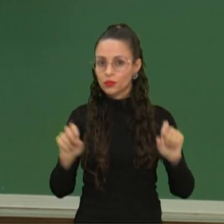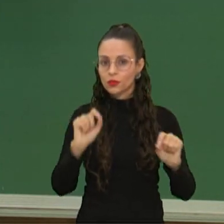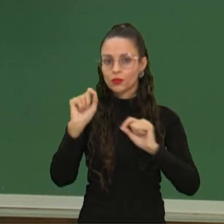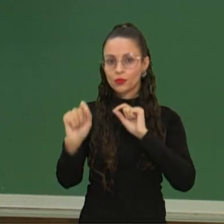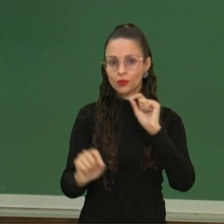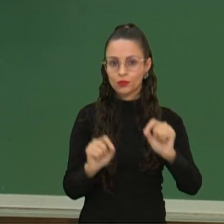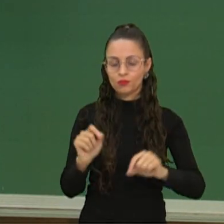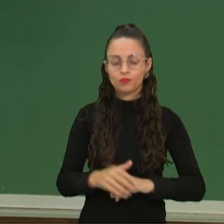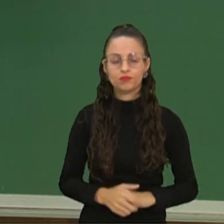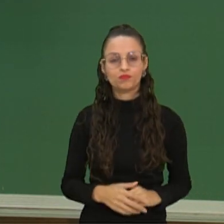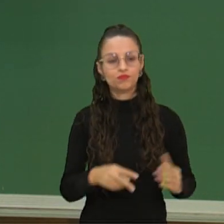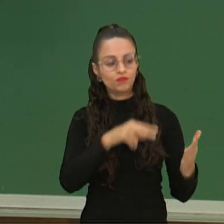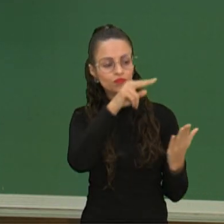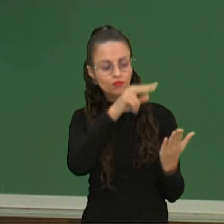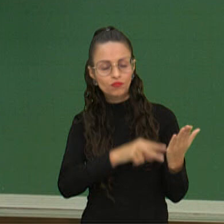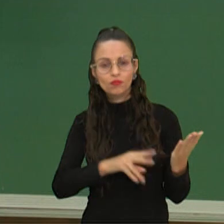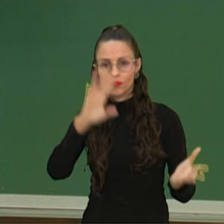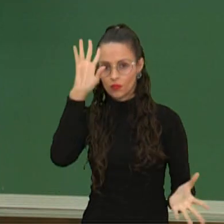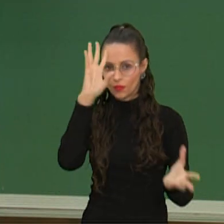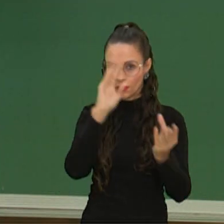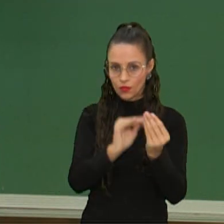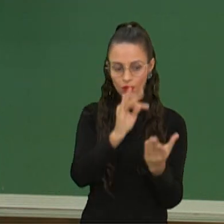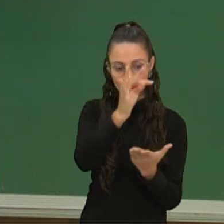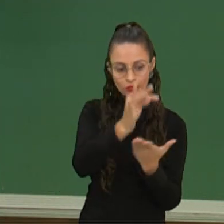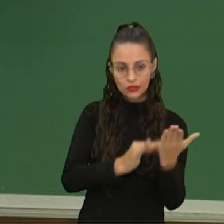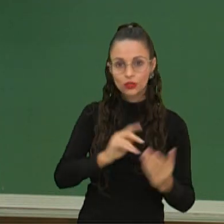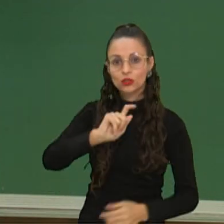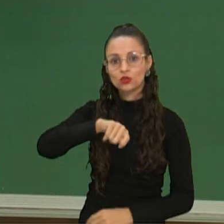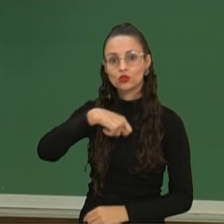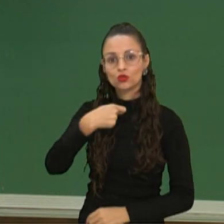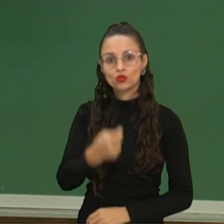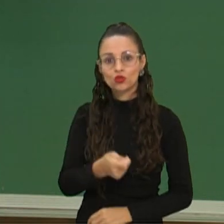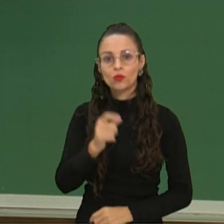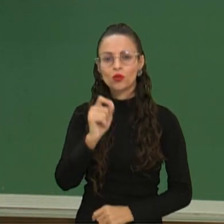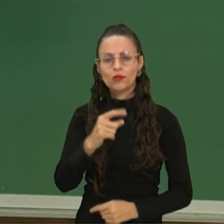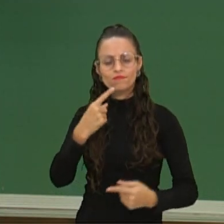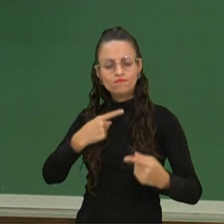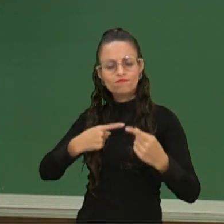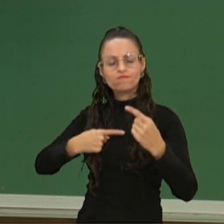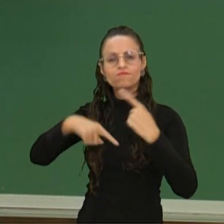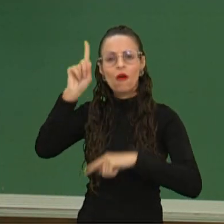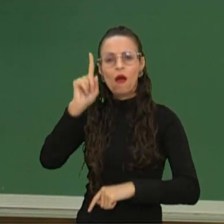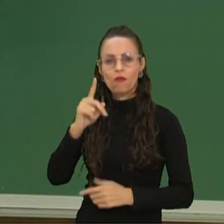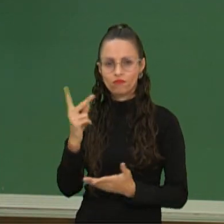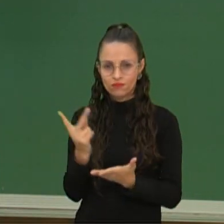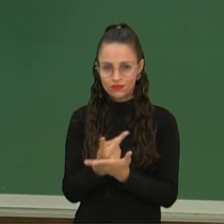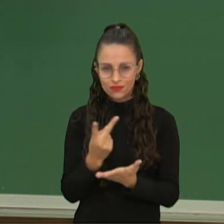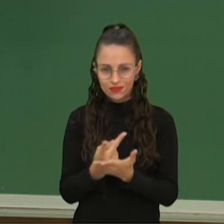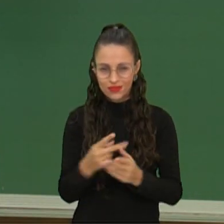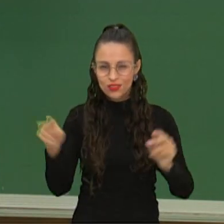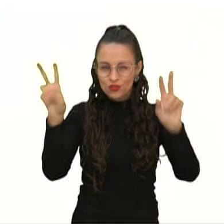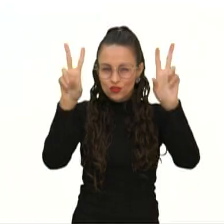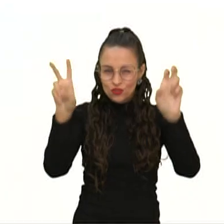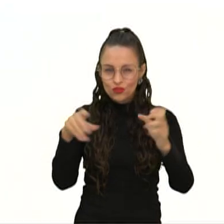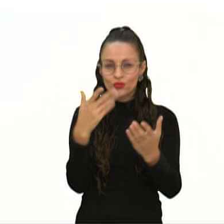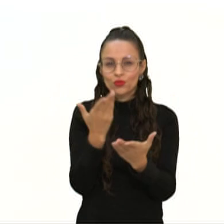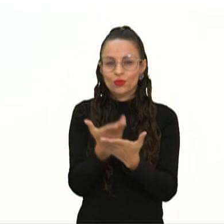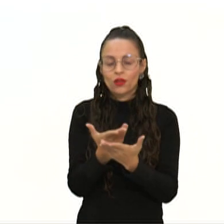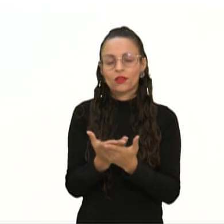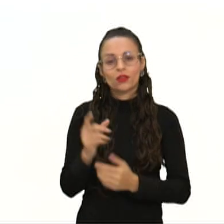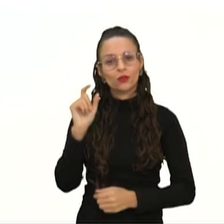vamos ler e interpretar um texto sobre superar erros, tanto que o título da nossa aula